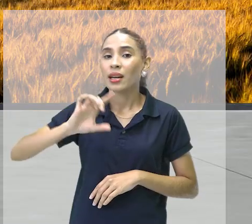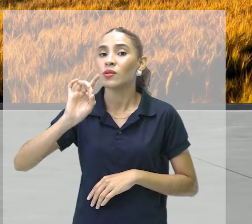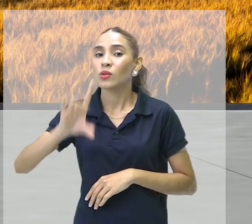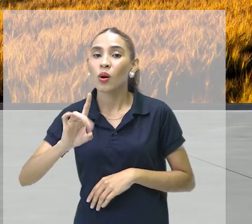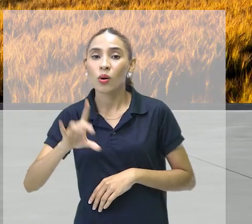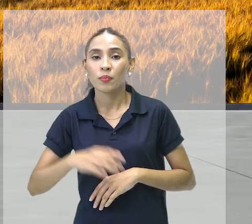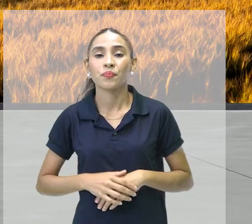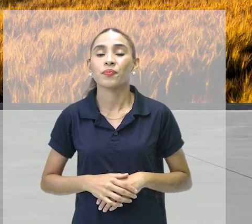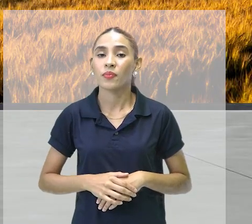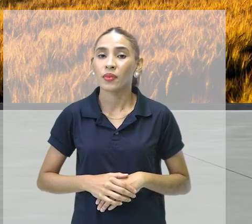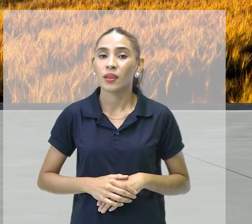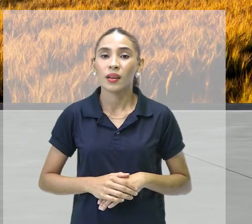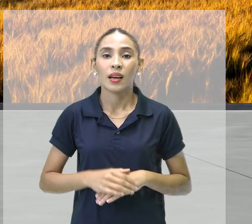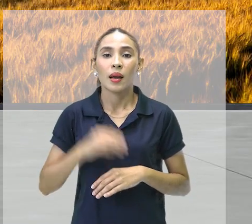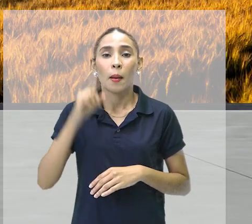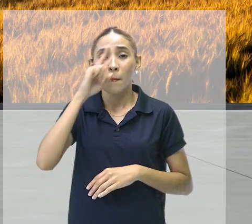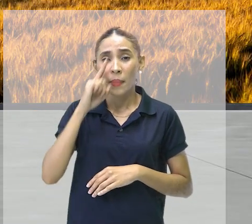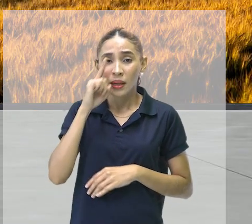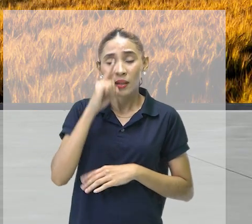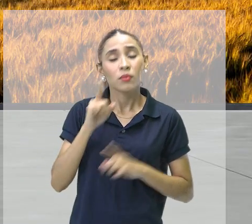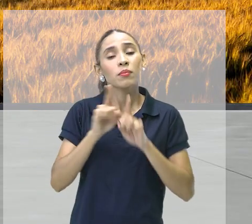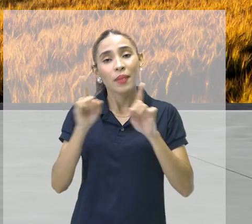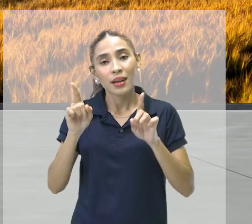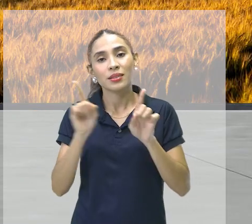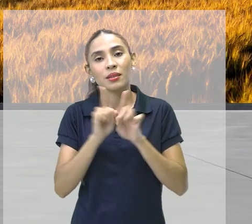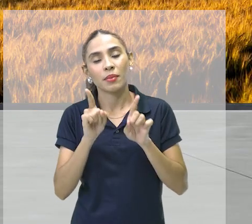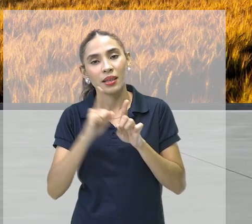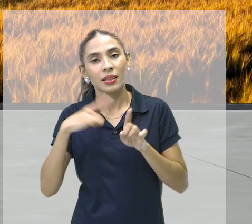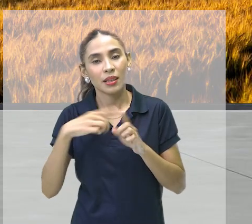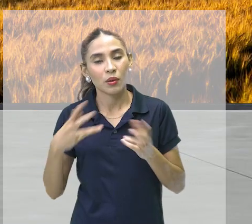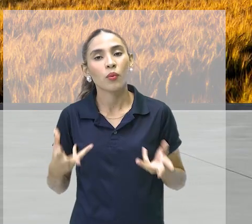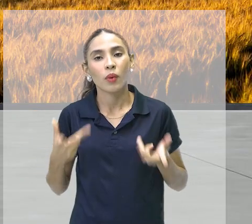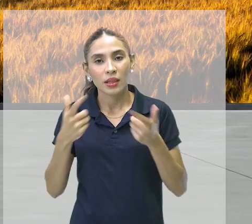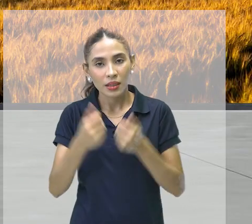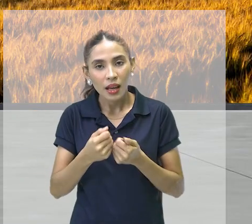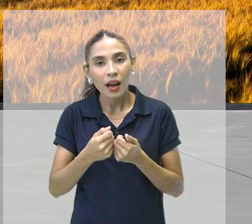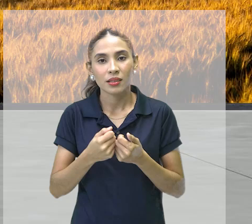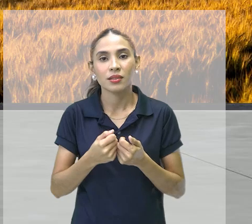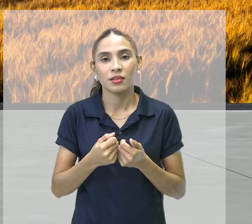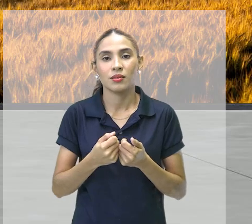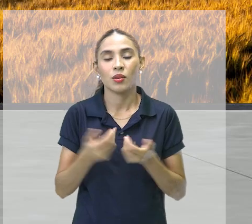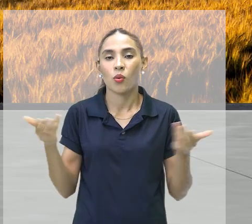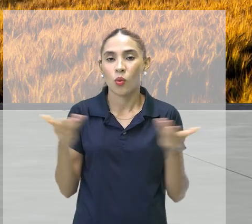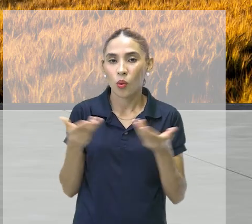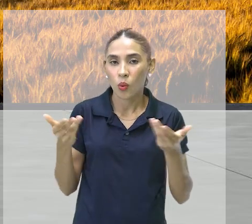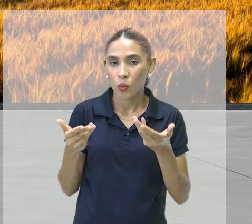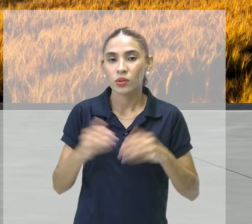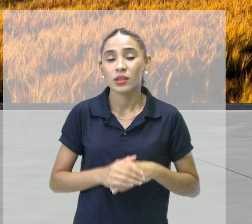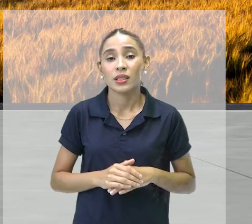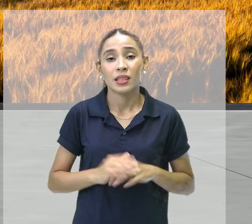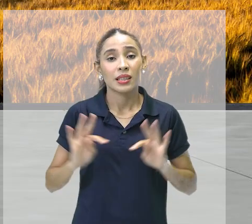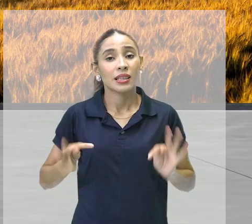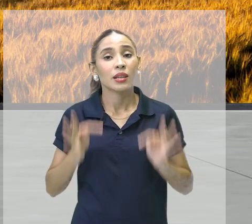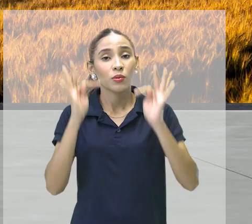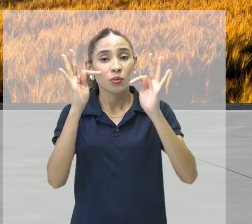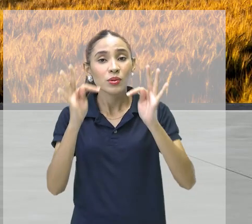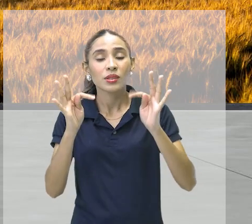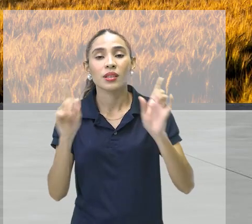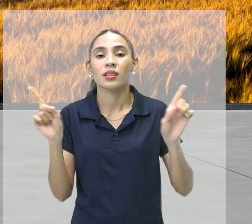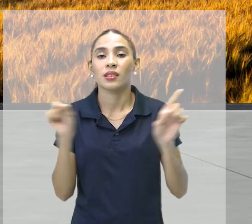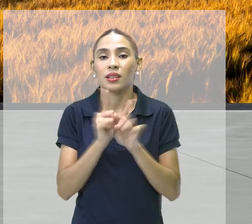radioatividade não é só de forma maléfica, mas ela tem também benefícios na atualidade,